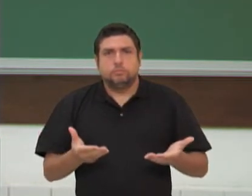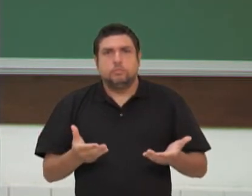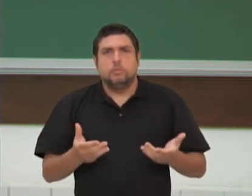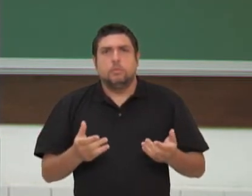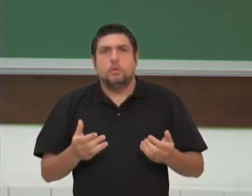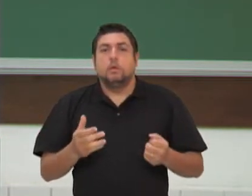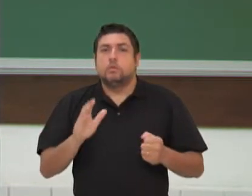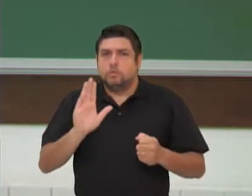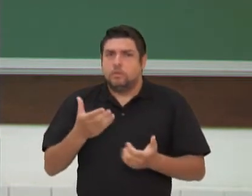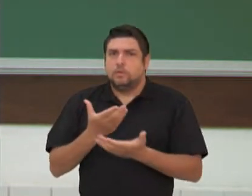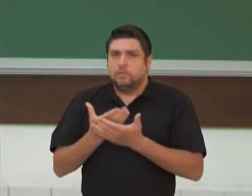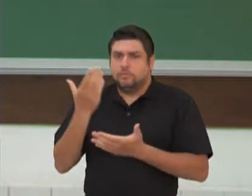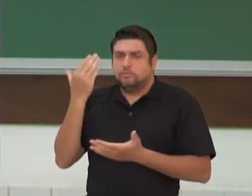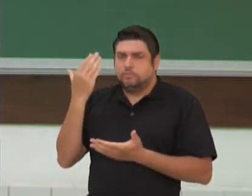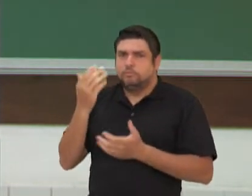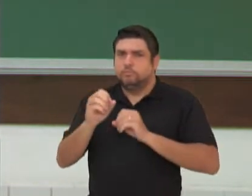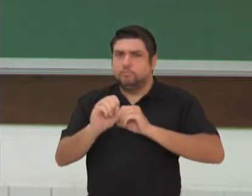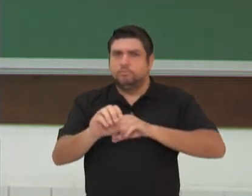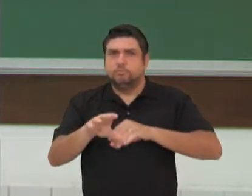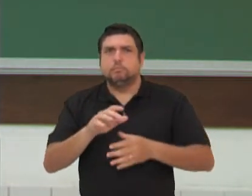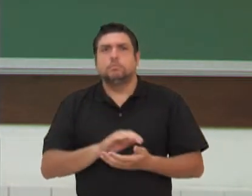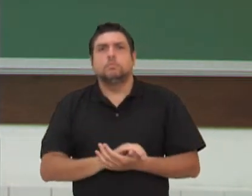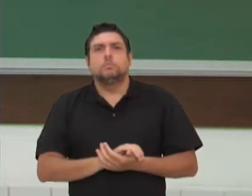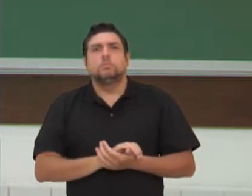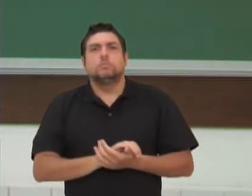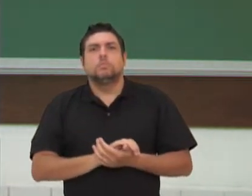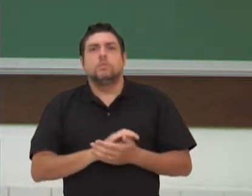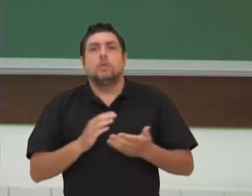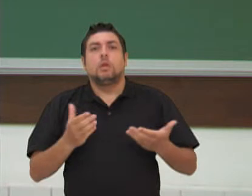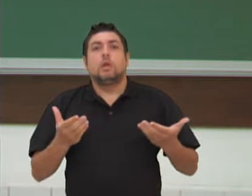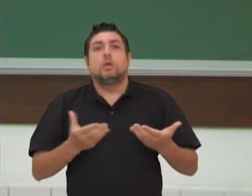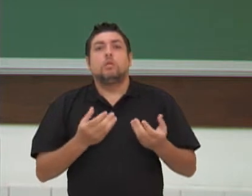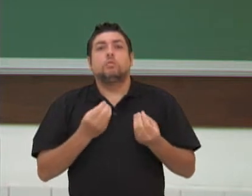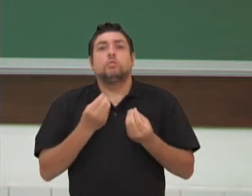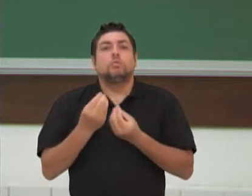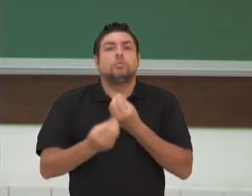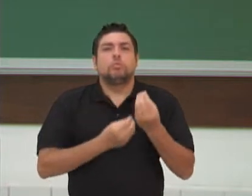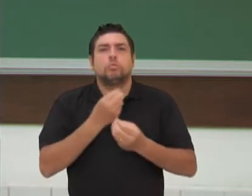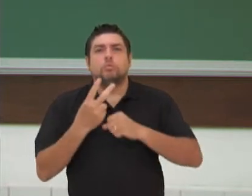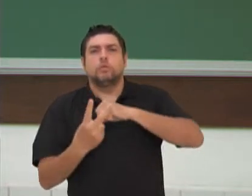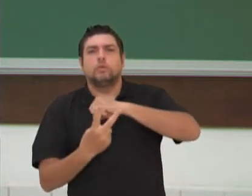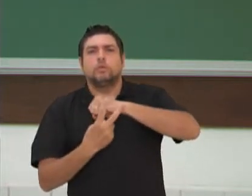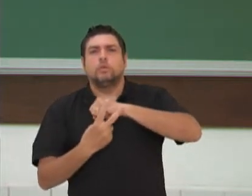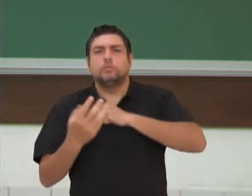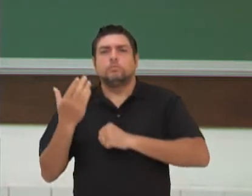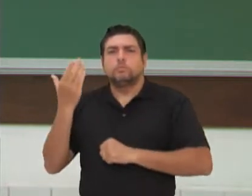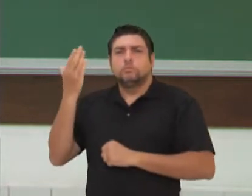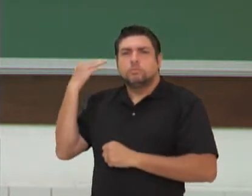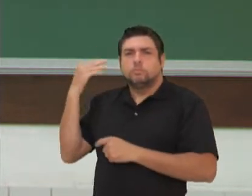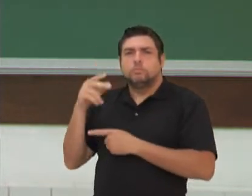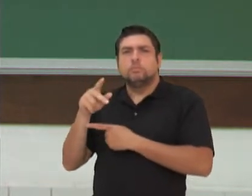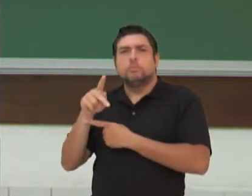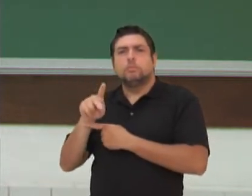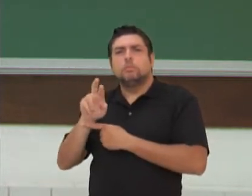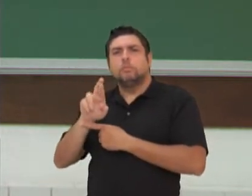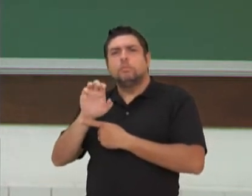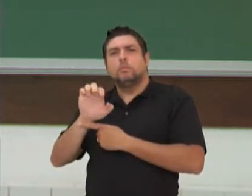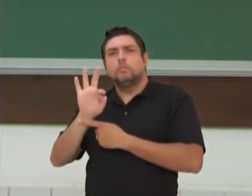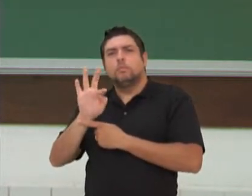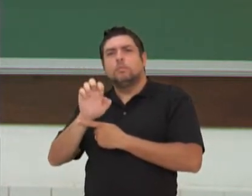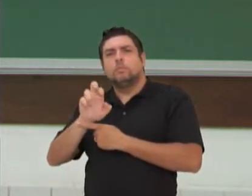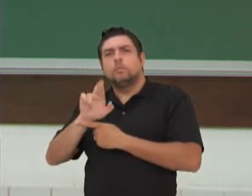trabalhamos numa outra aula. Então, aqui a ideia de tratar do pretérito, o passado. Uma possibilidade